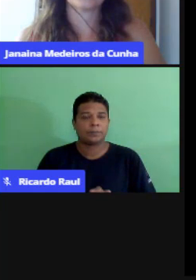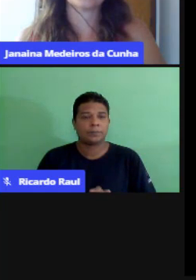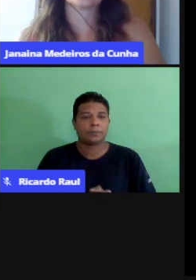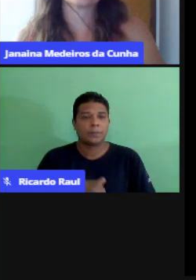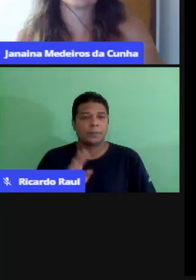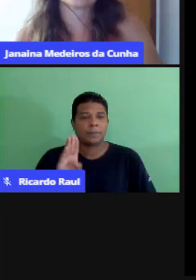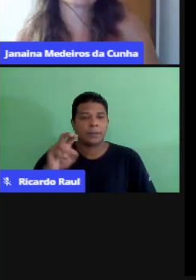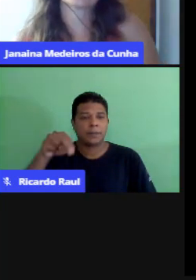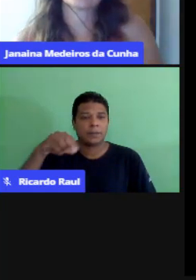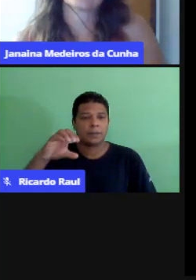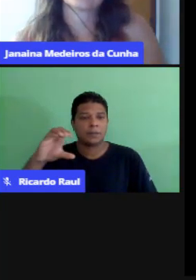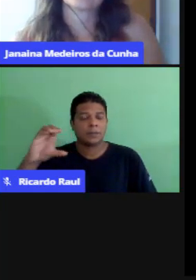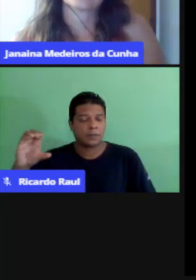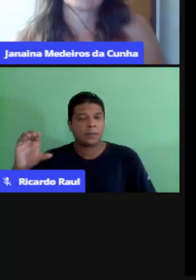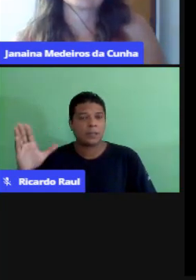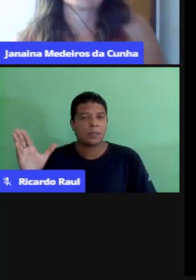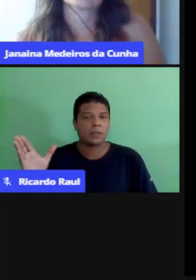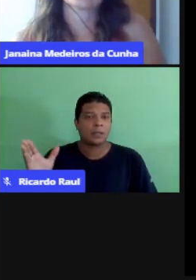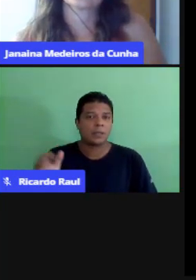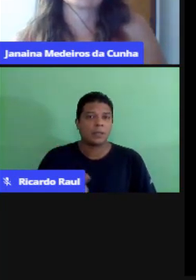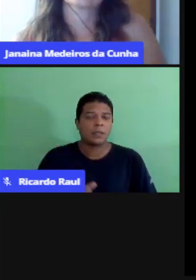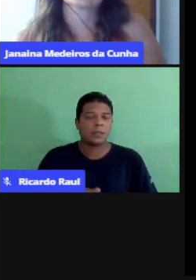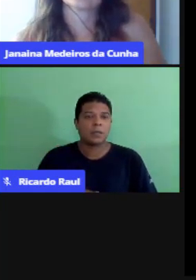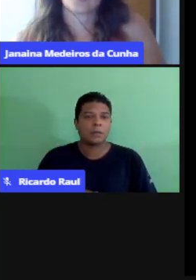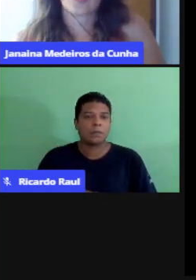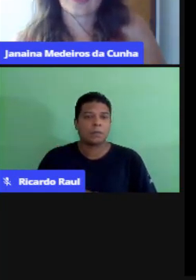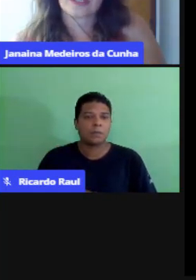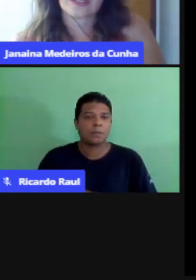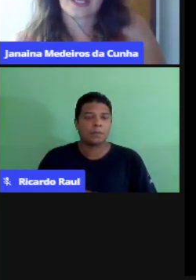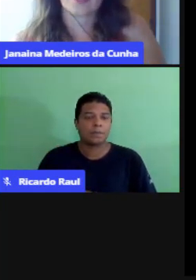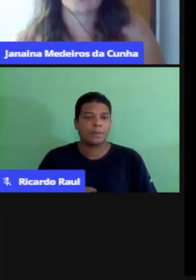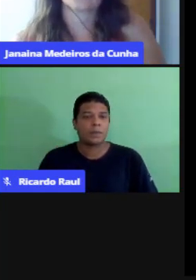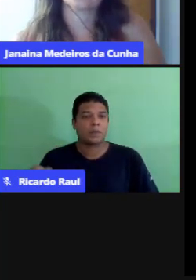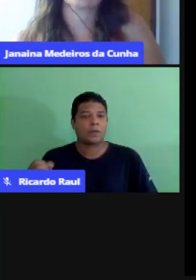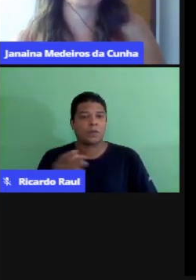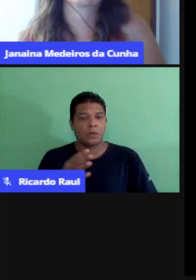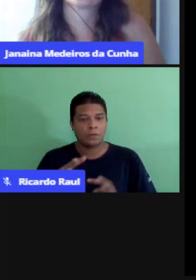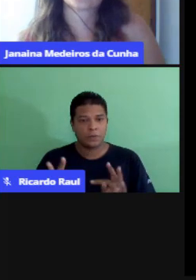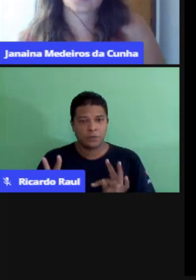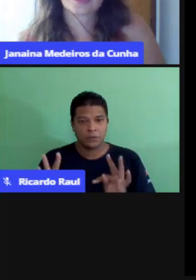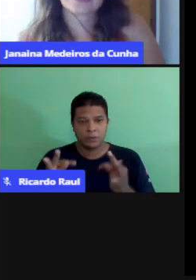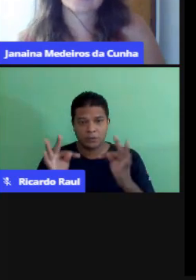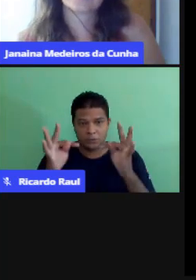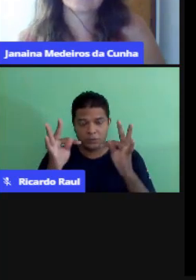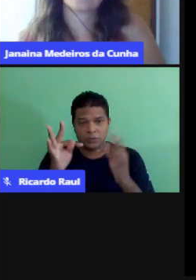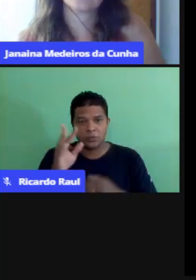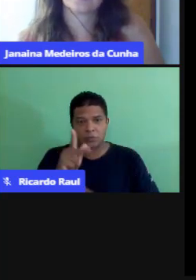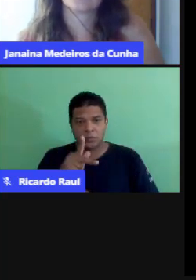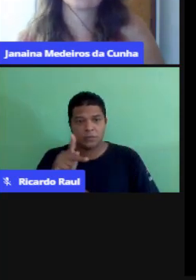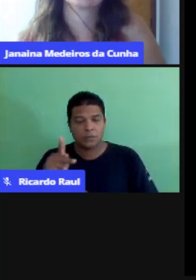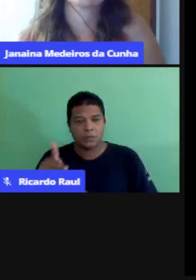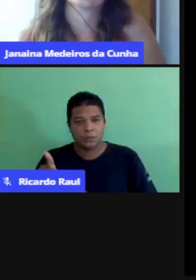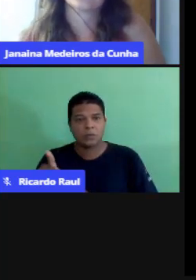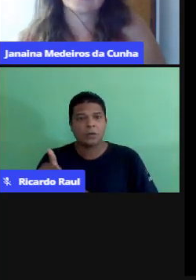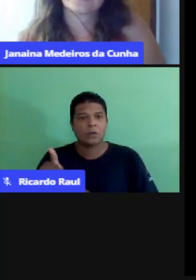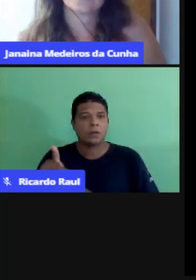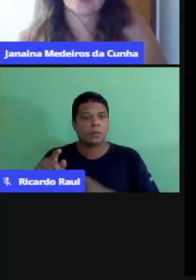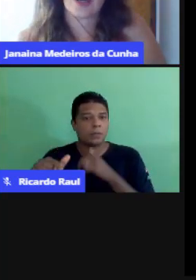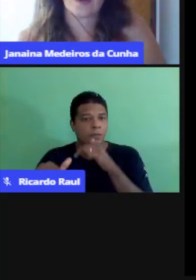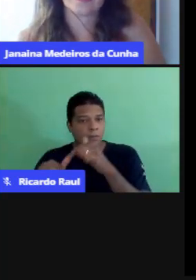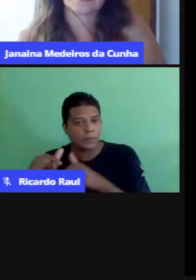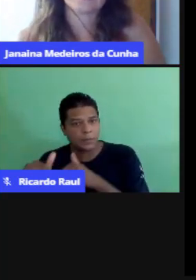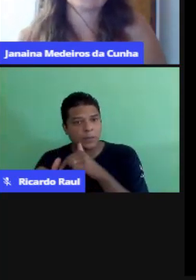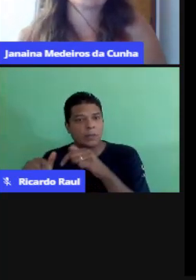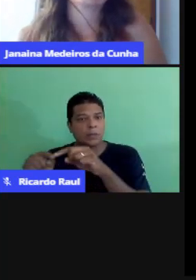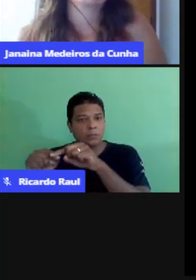que ele já traz essas questões dessas novas tecnologias para o professor estar trabalhando em sala